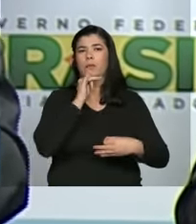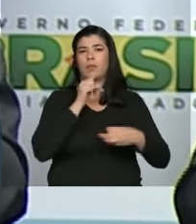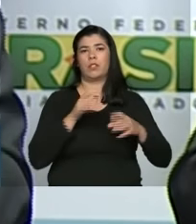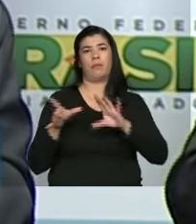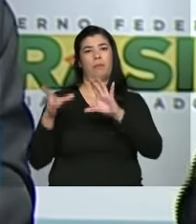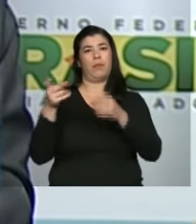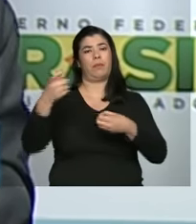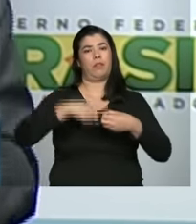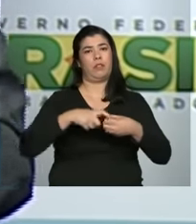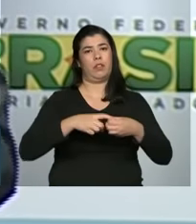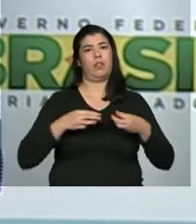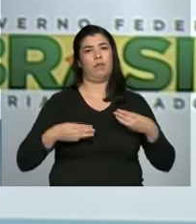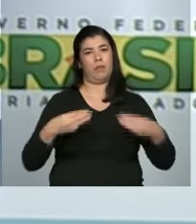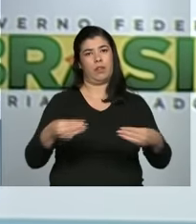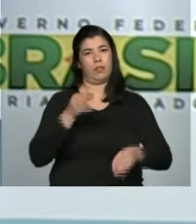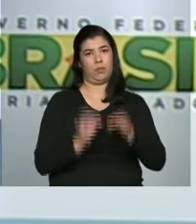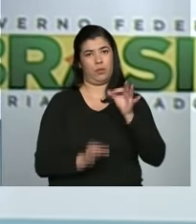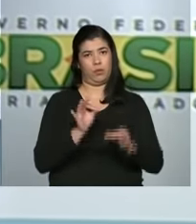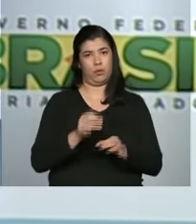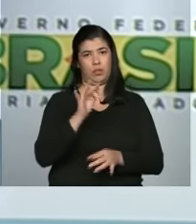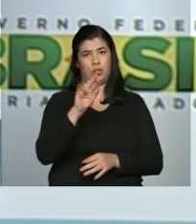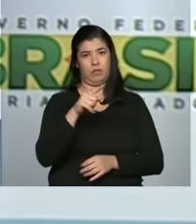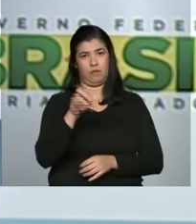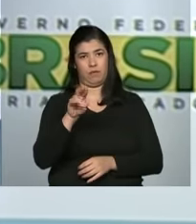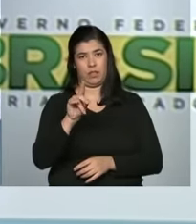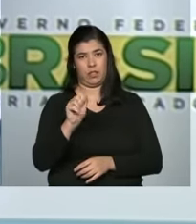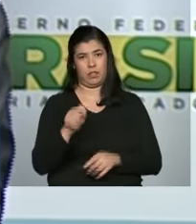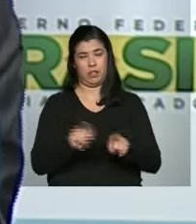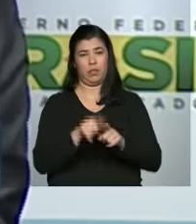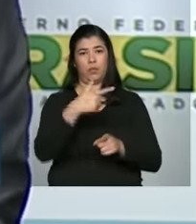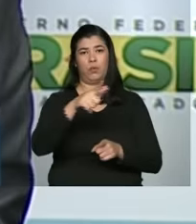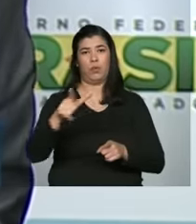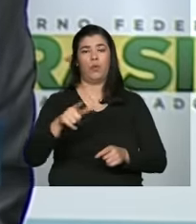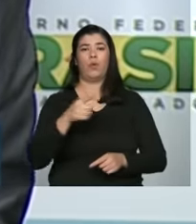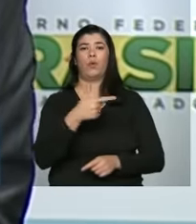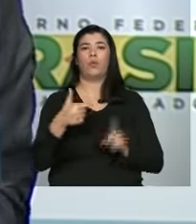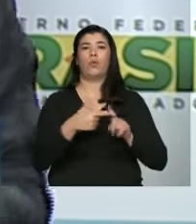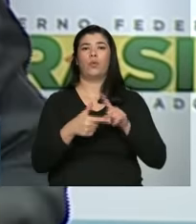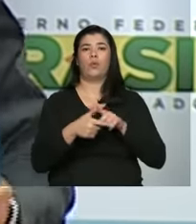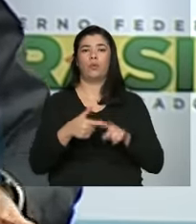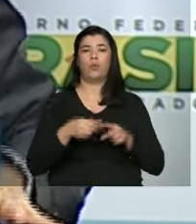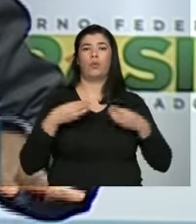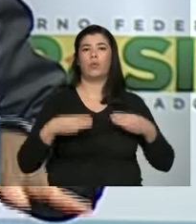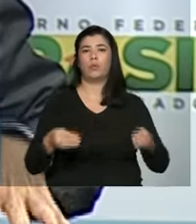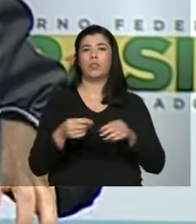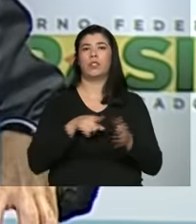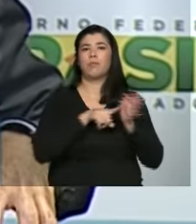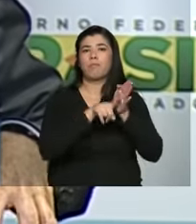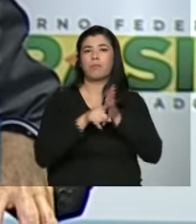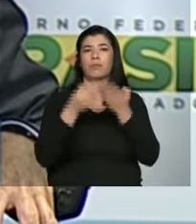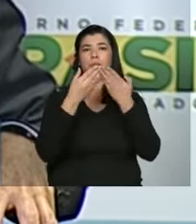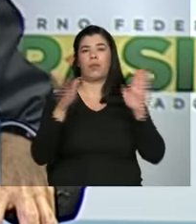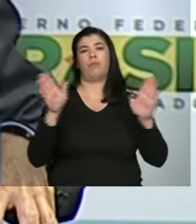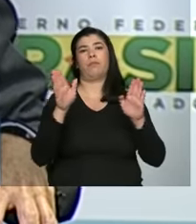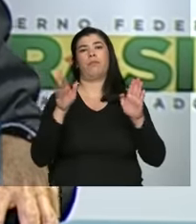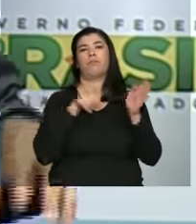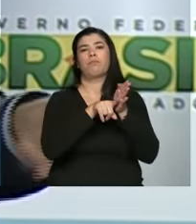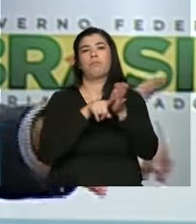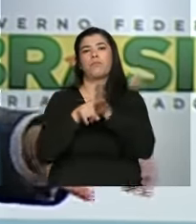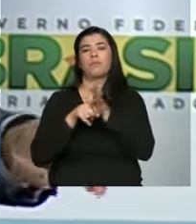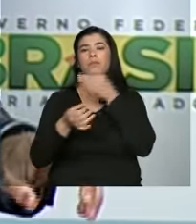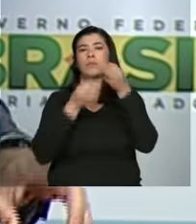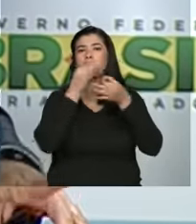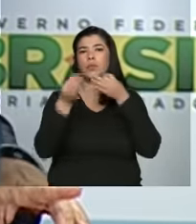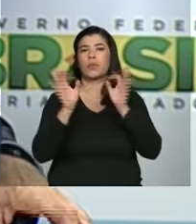Justiça saúde se incorporarão outros dois Ministérios e nós colocaremos em consulta pública para que essas decisões